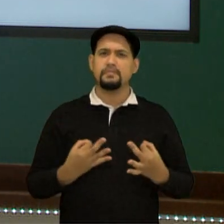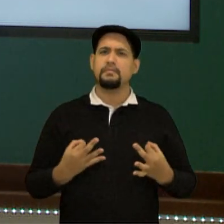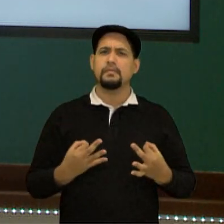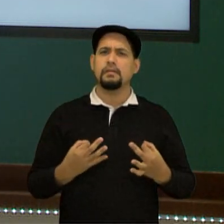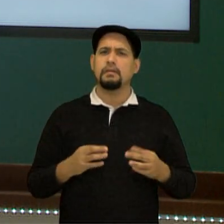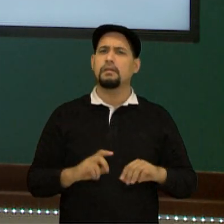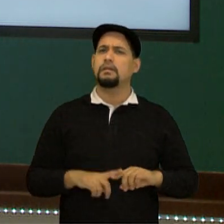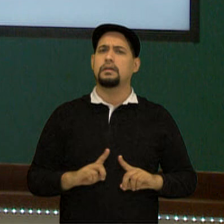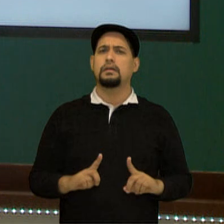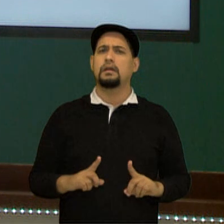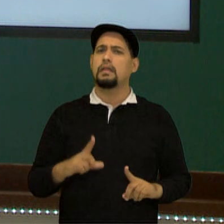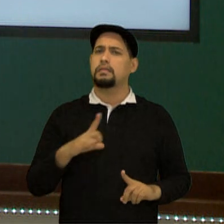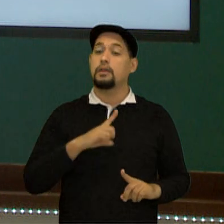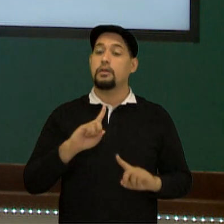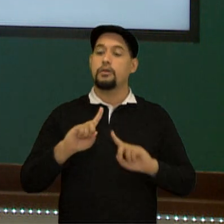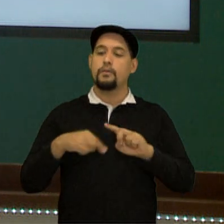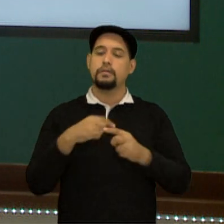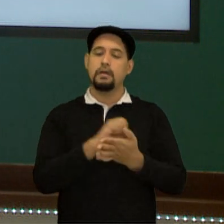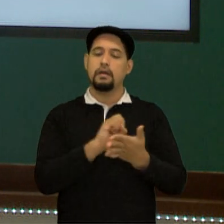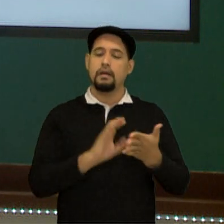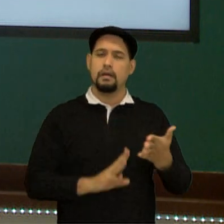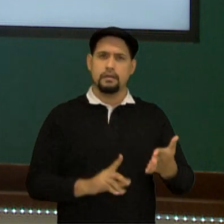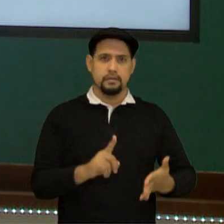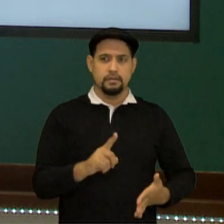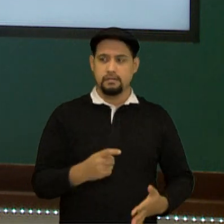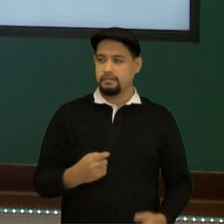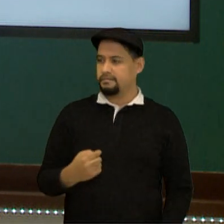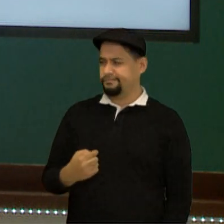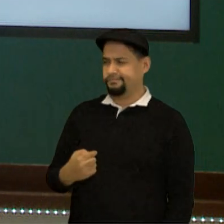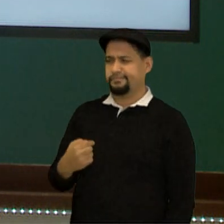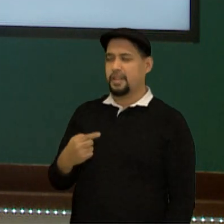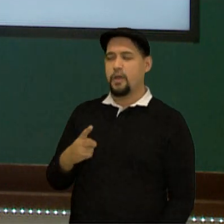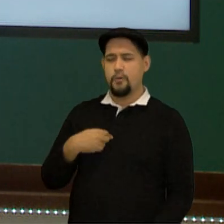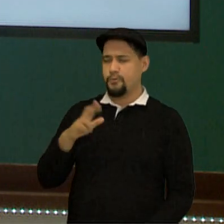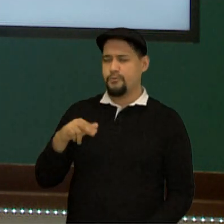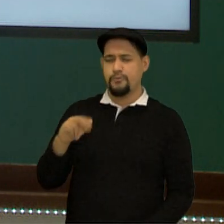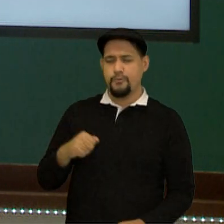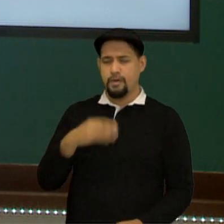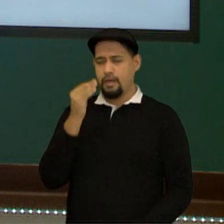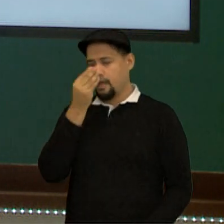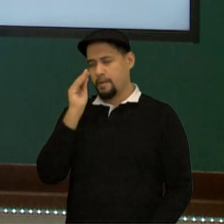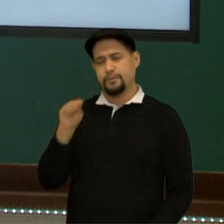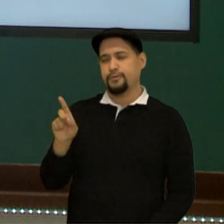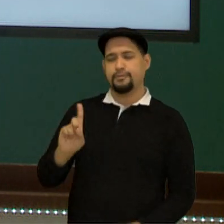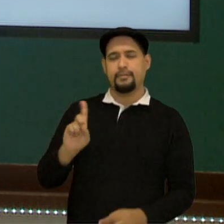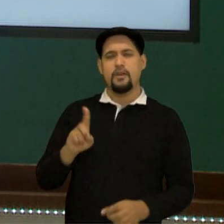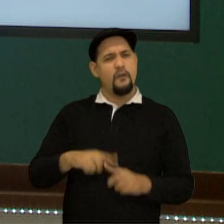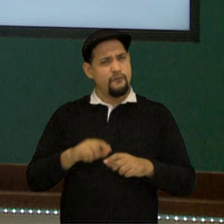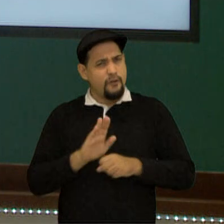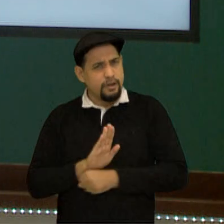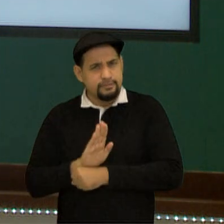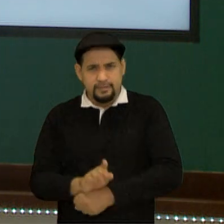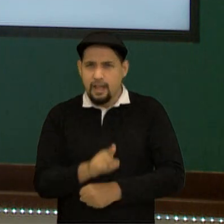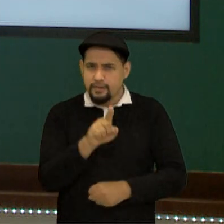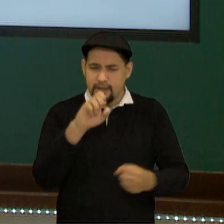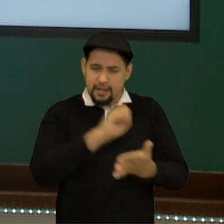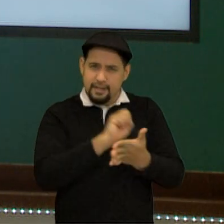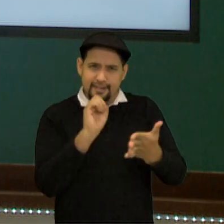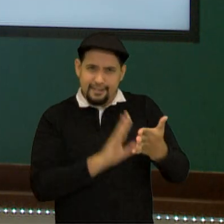tenho uma outra atividade para você. Não, eu nunca lhe deixo na mão. Outra atividade para que você